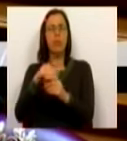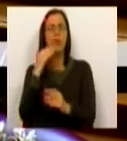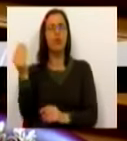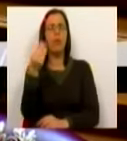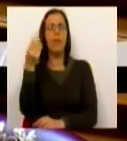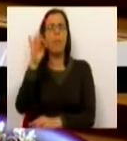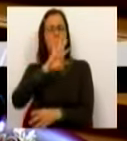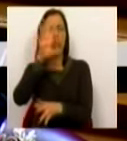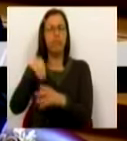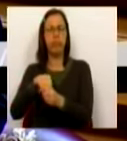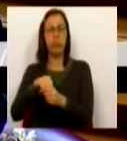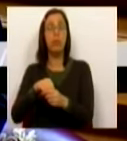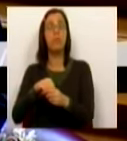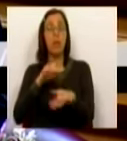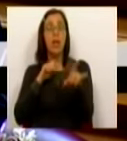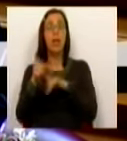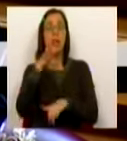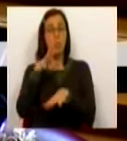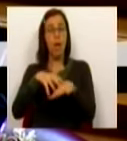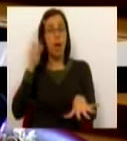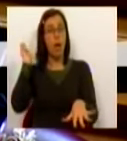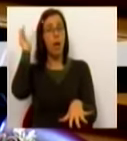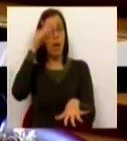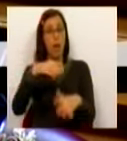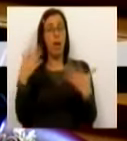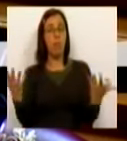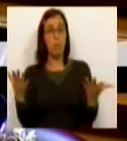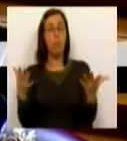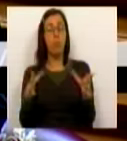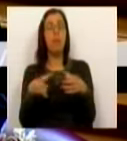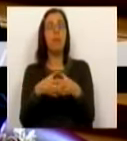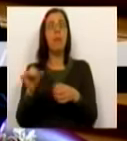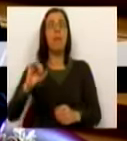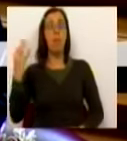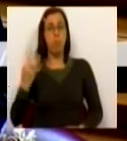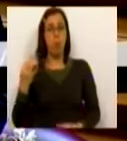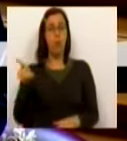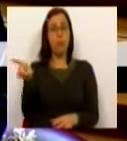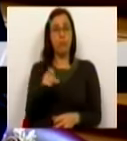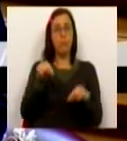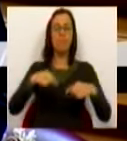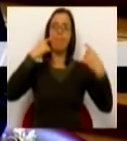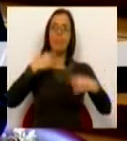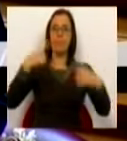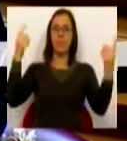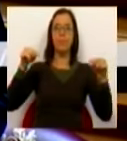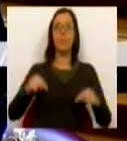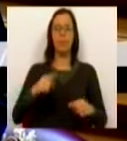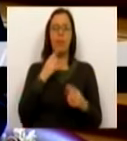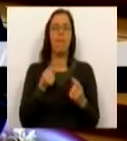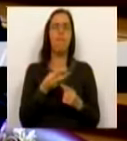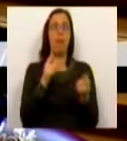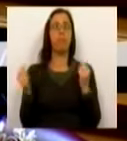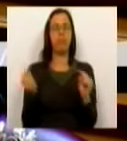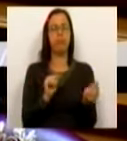Juventude Socialista. Deputado à Assembleia da República pelo Círculo Eleitoral do Porto, aqui demonstrou, em inúmeros